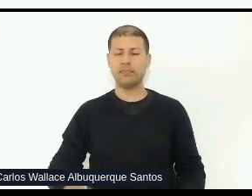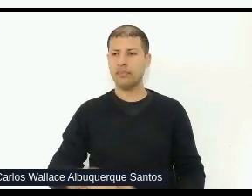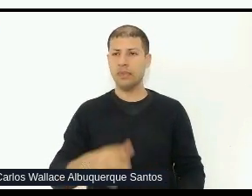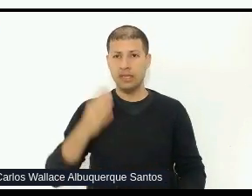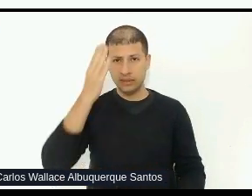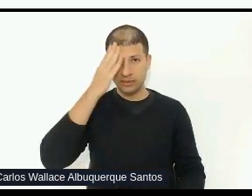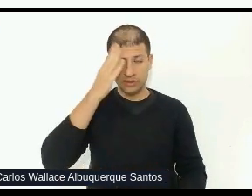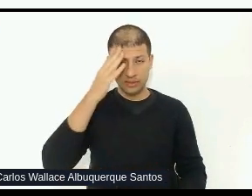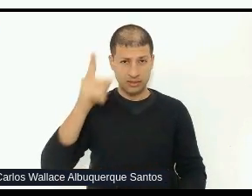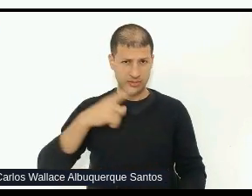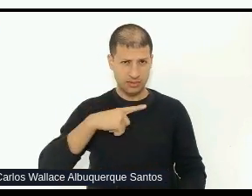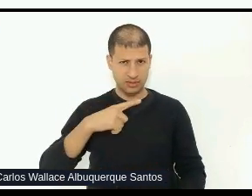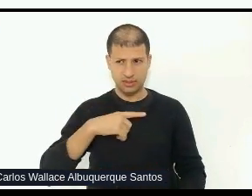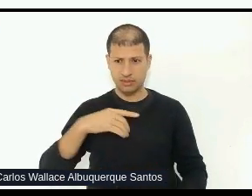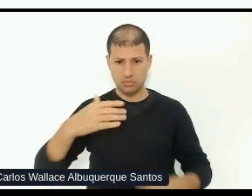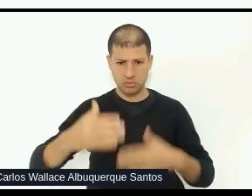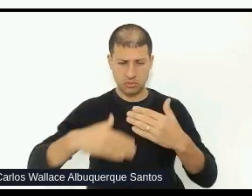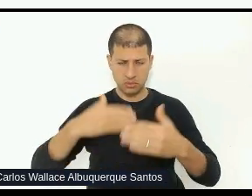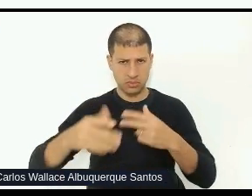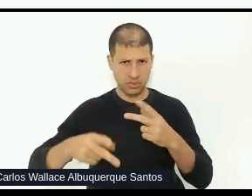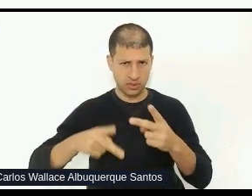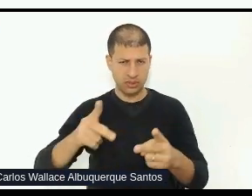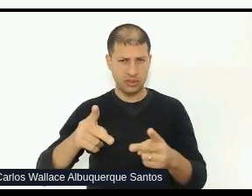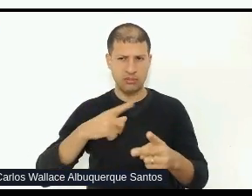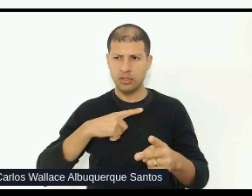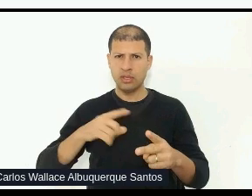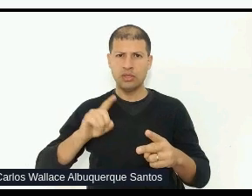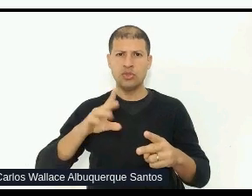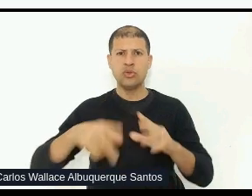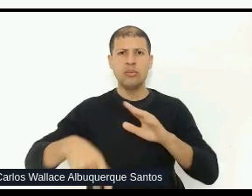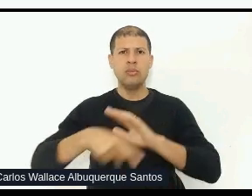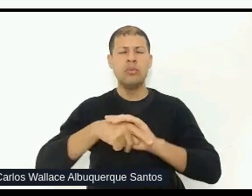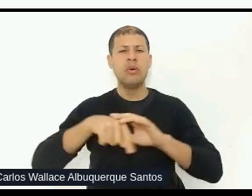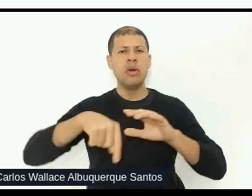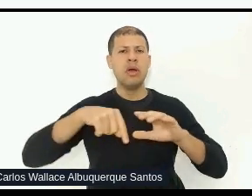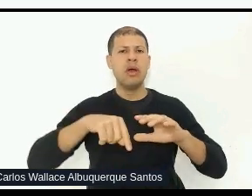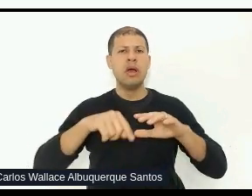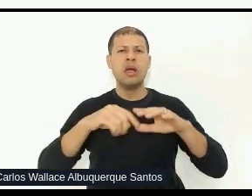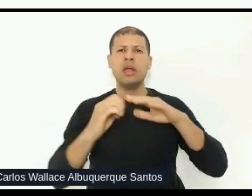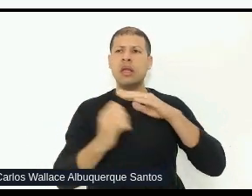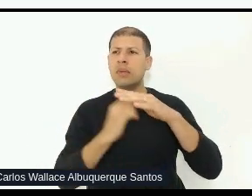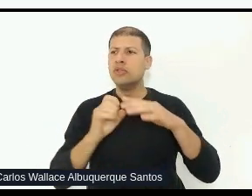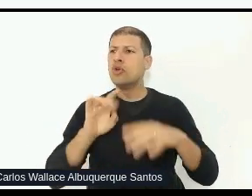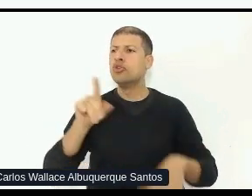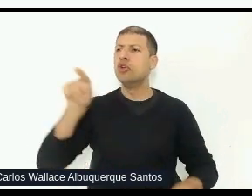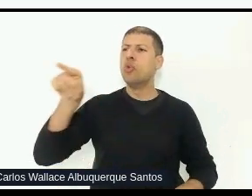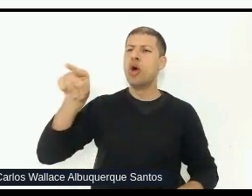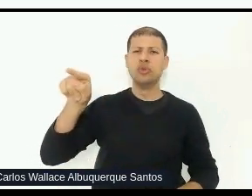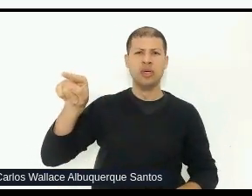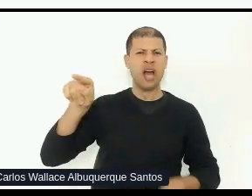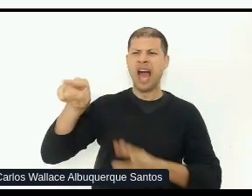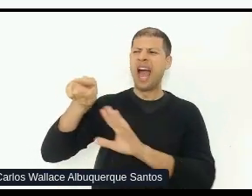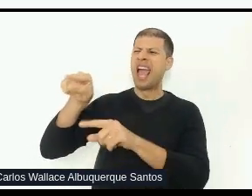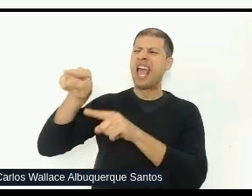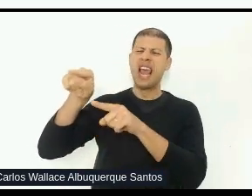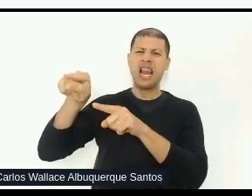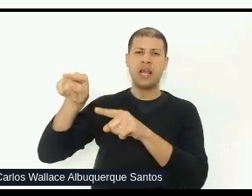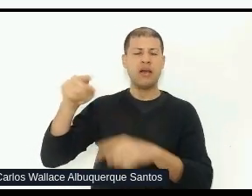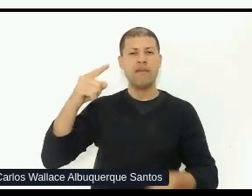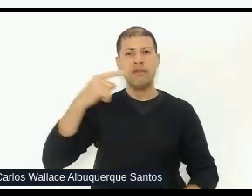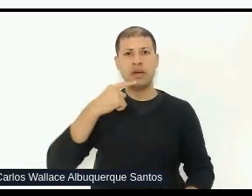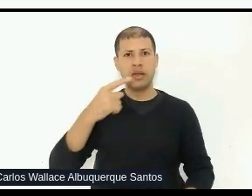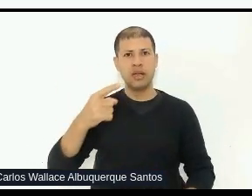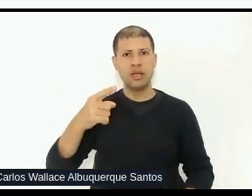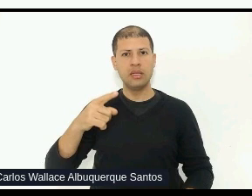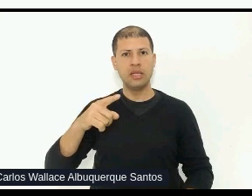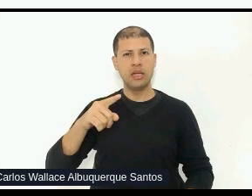essa agenda de evolução contínua não é uma agenda só da organização ou só do outro, ou não ficar nessa coisa de achar que o